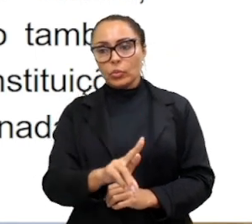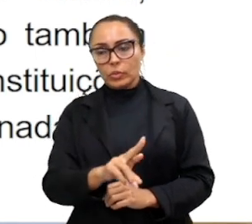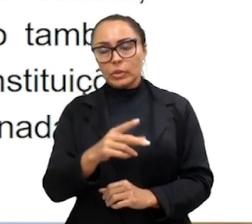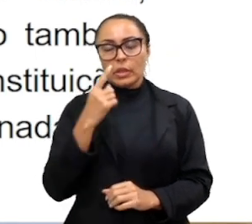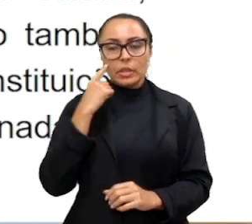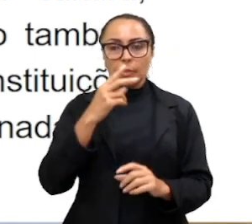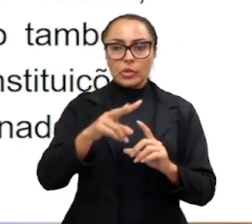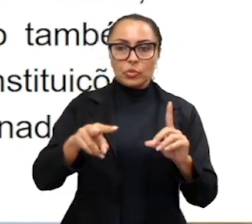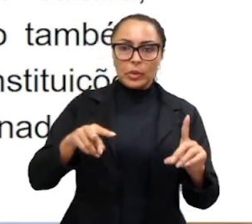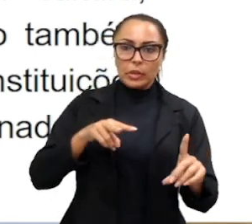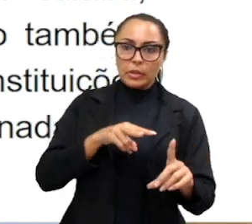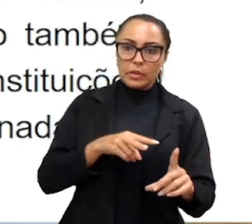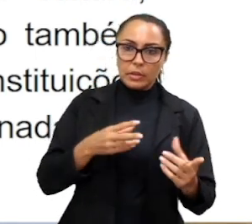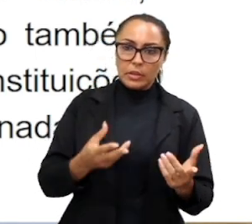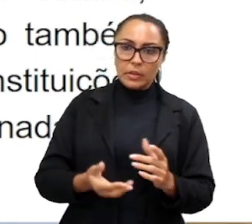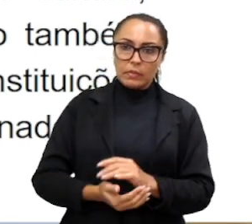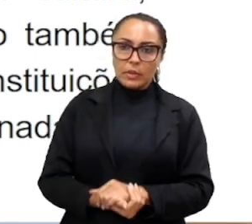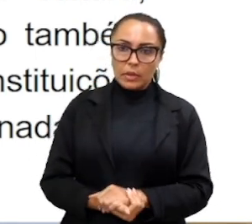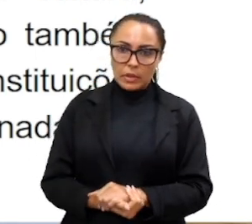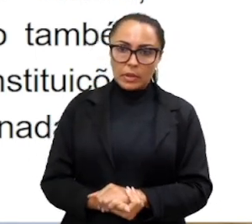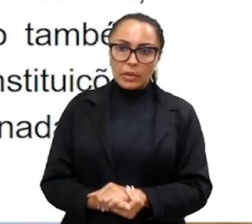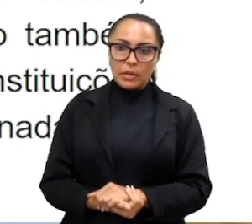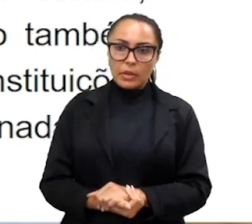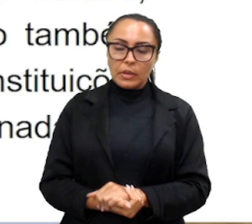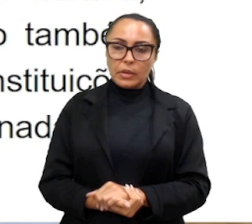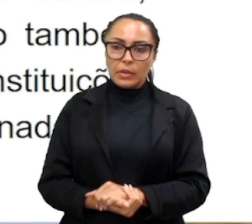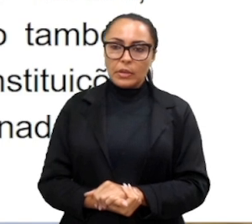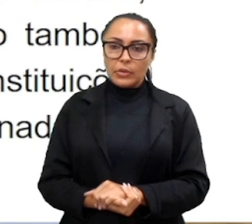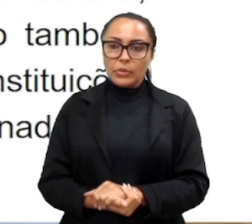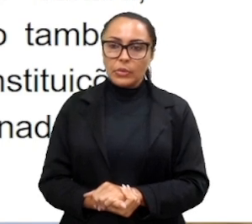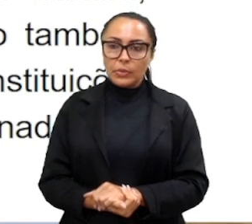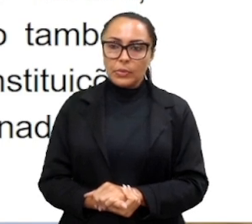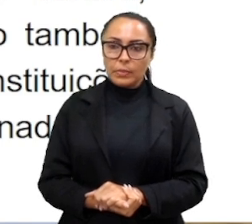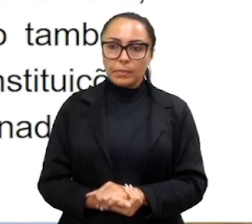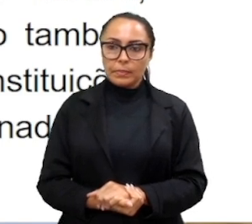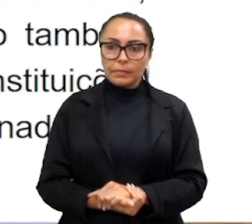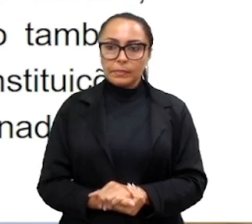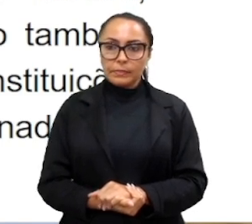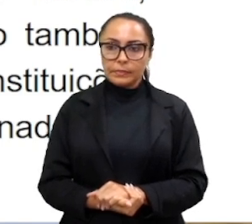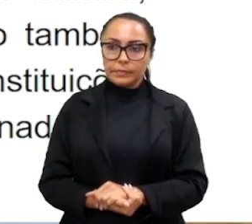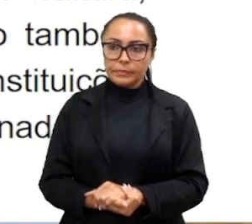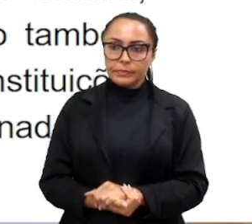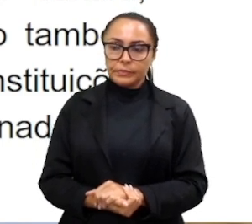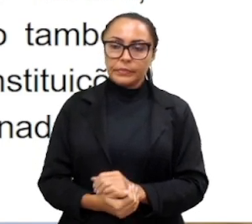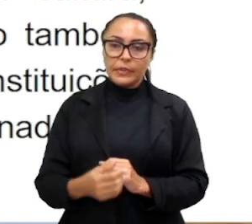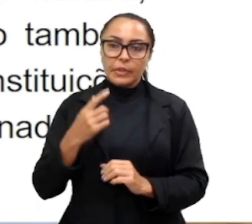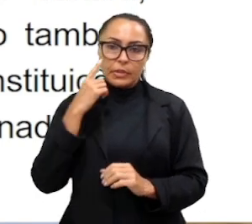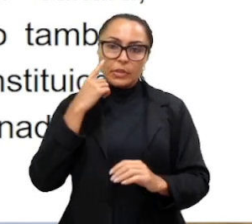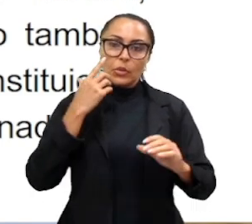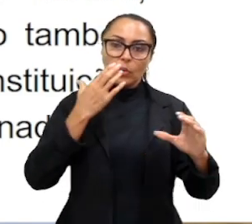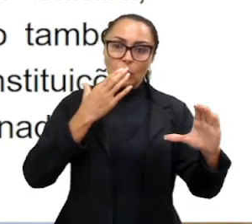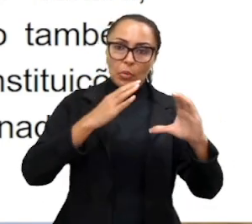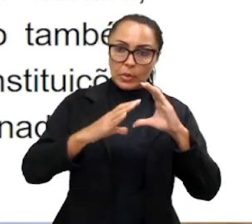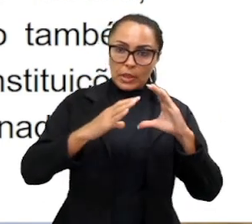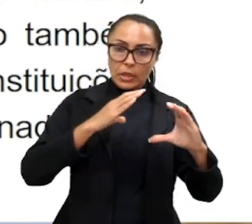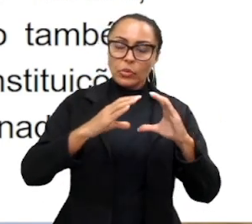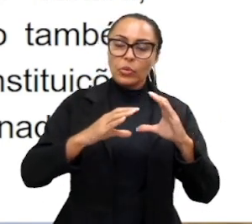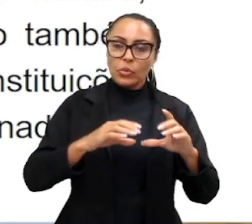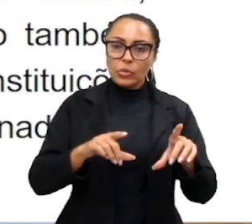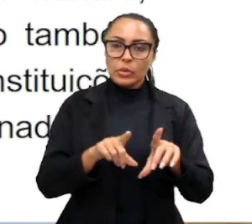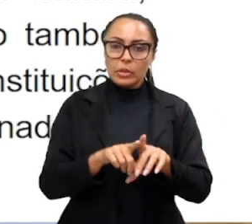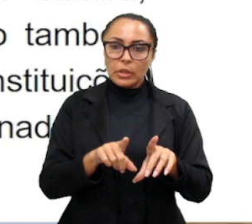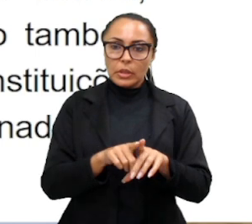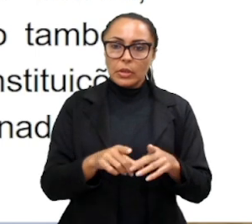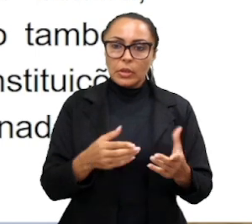como eu já mencionei, a figura do curador, que é esse comunicador, esse produtor ou gerador